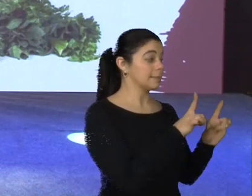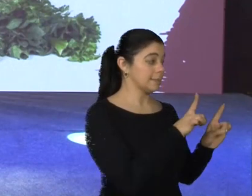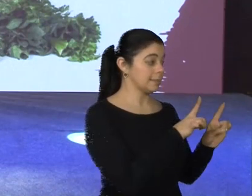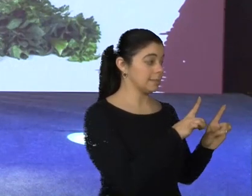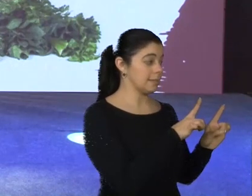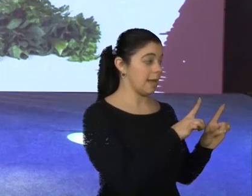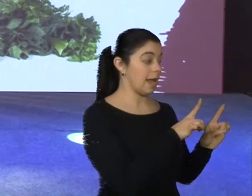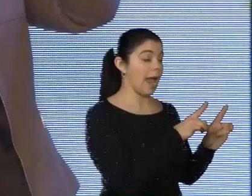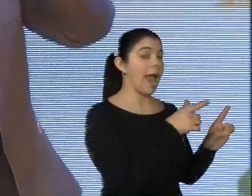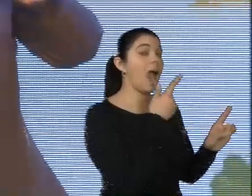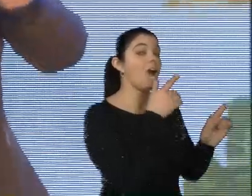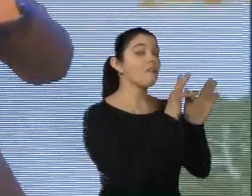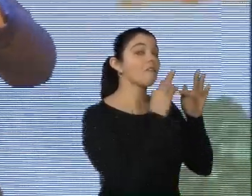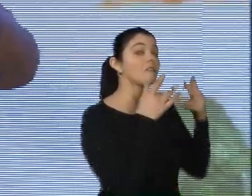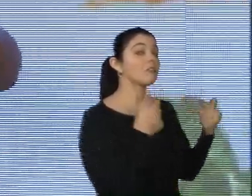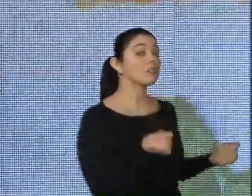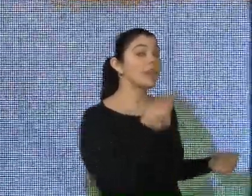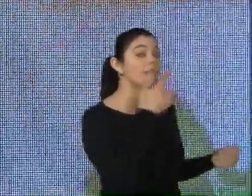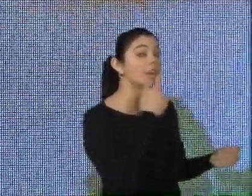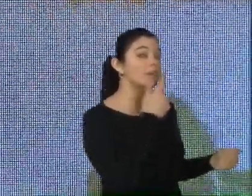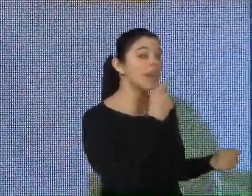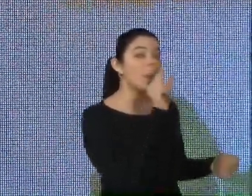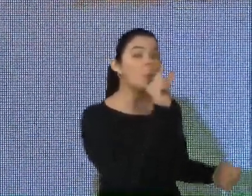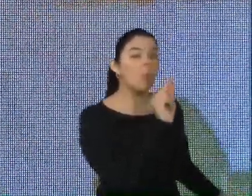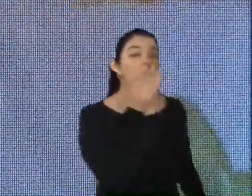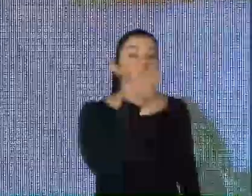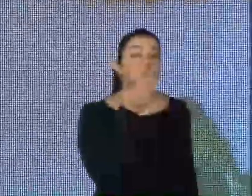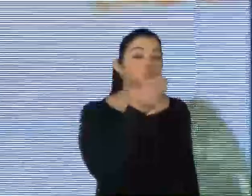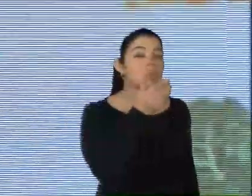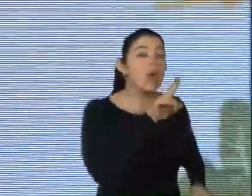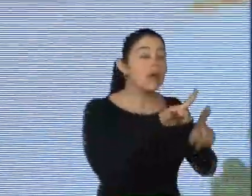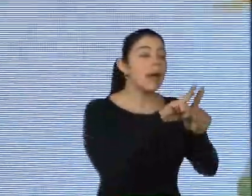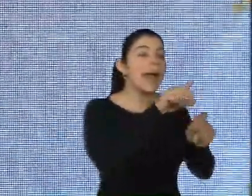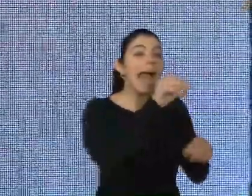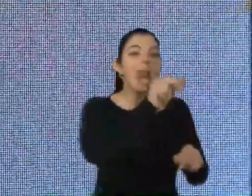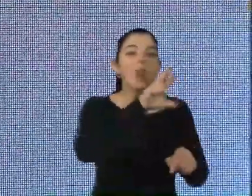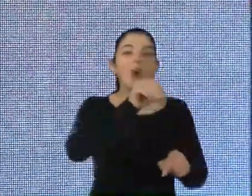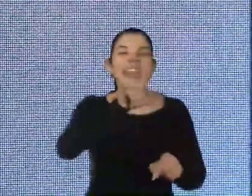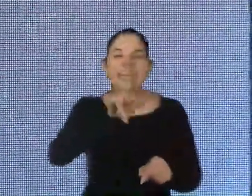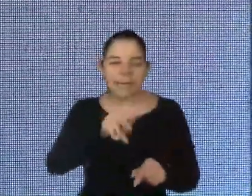frutas vermelhas, além de terem pouca caloria, elas têm algo que a gente chama de